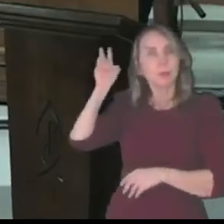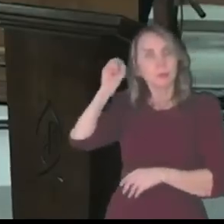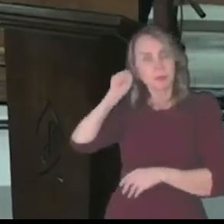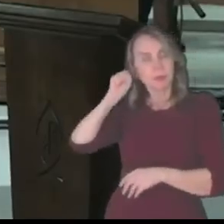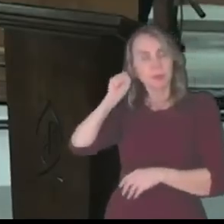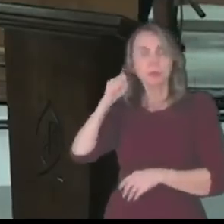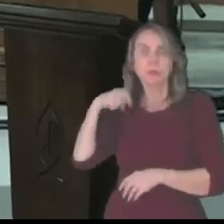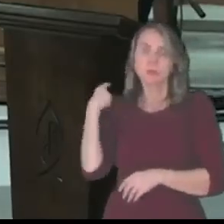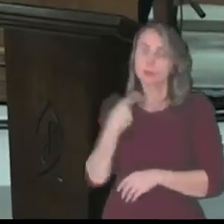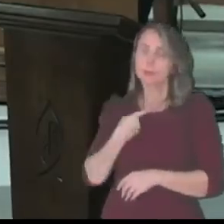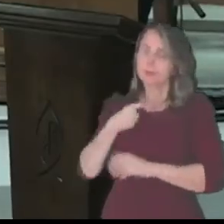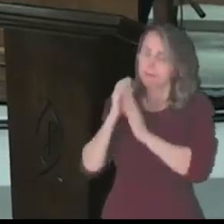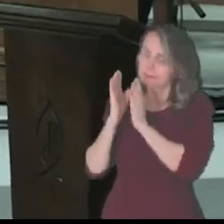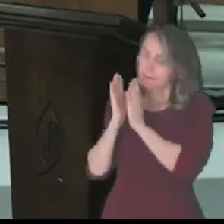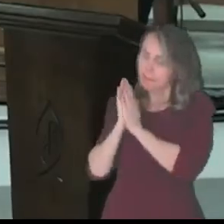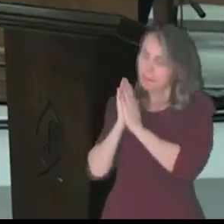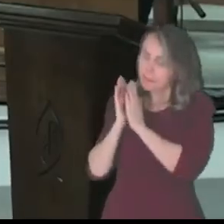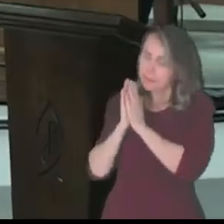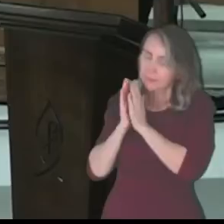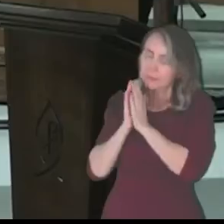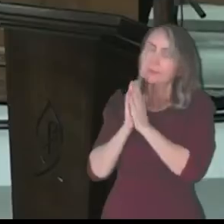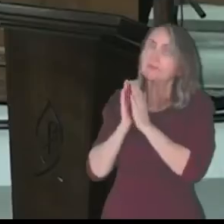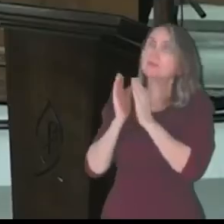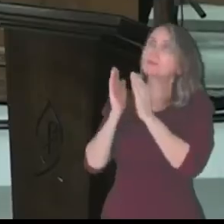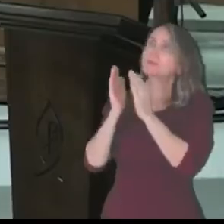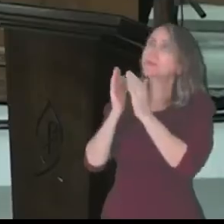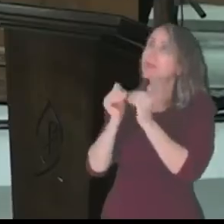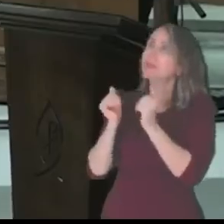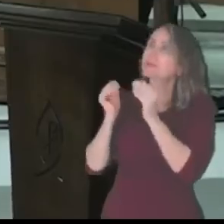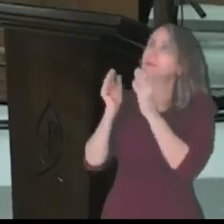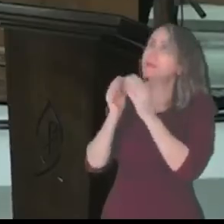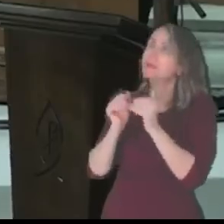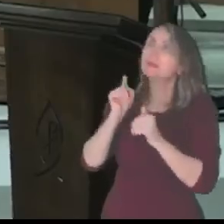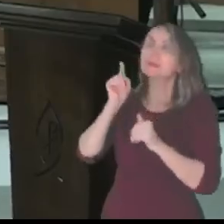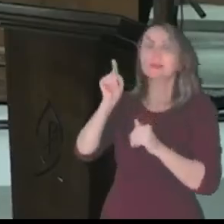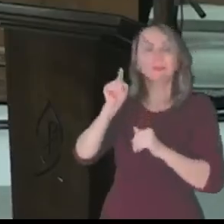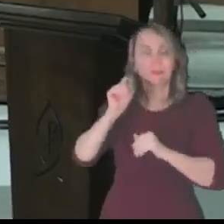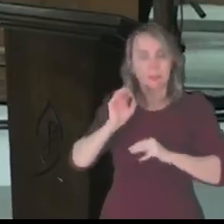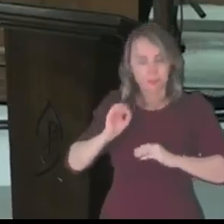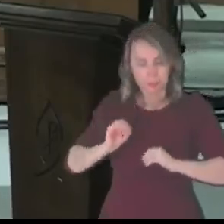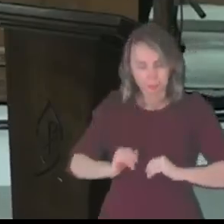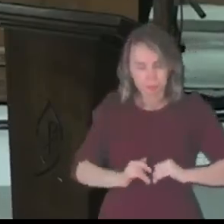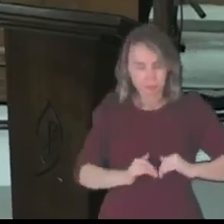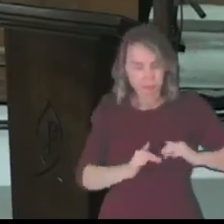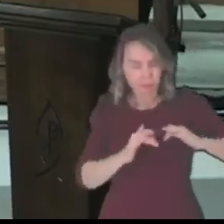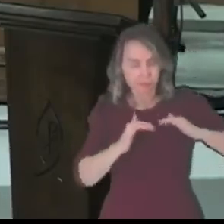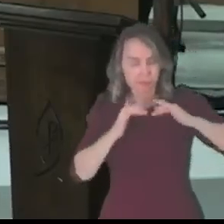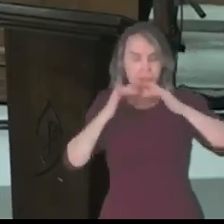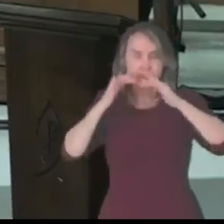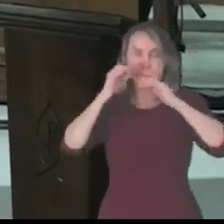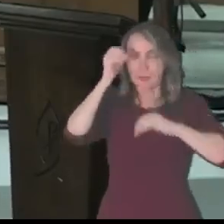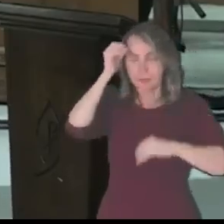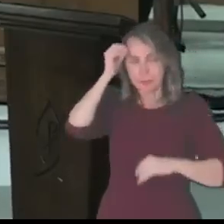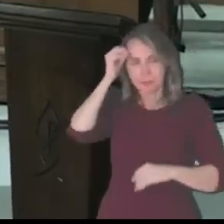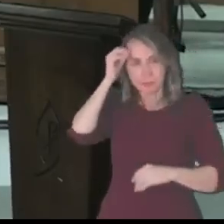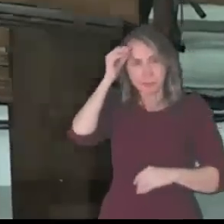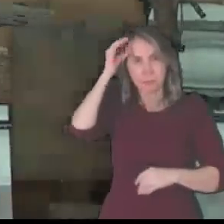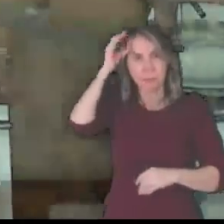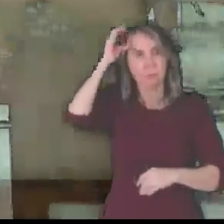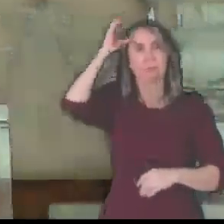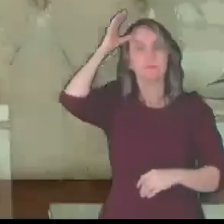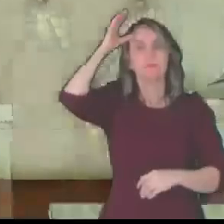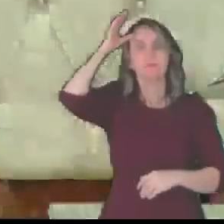e de pedir que sejais Cheios do conhecimento da sua vontade olha pedir que